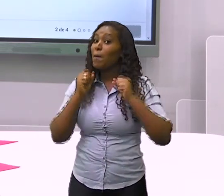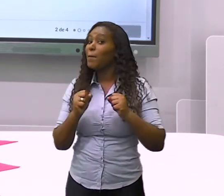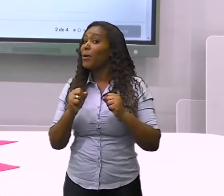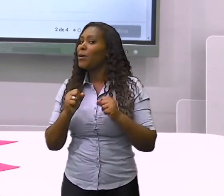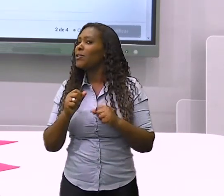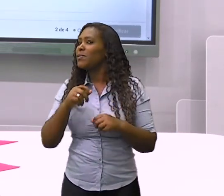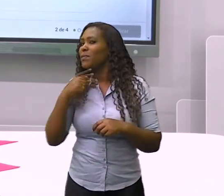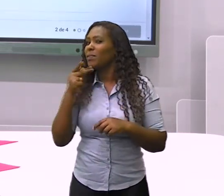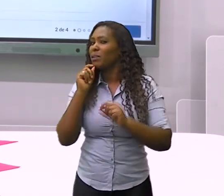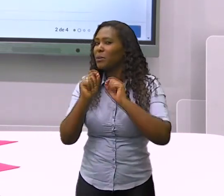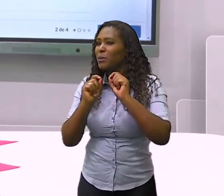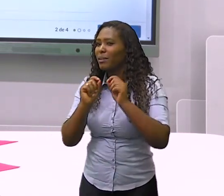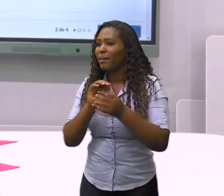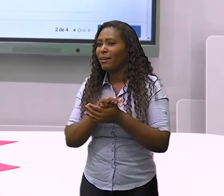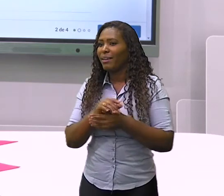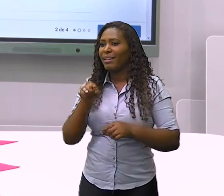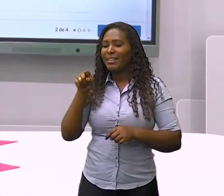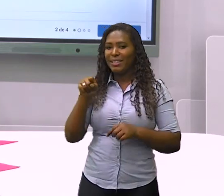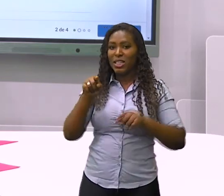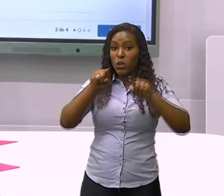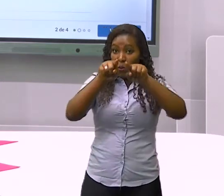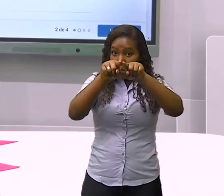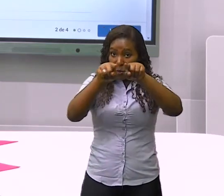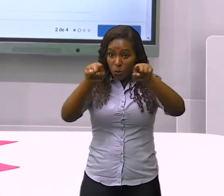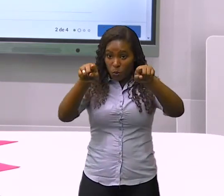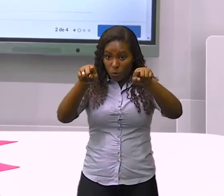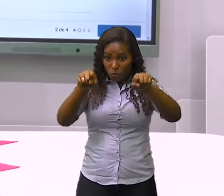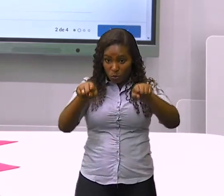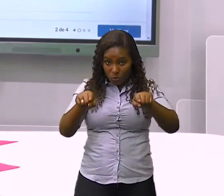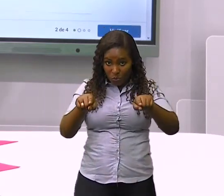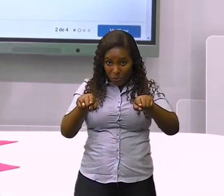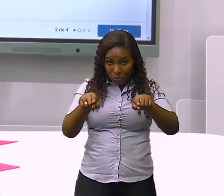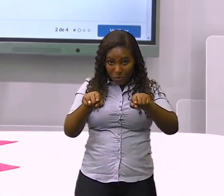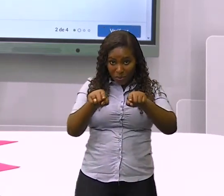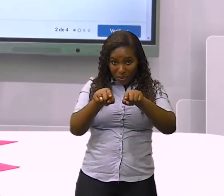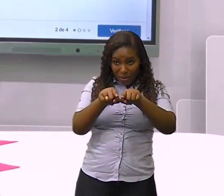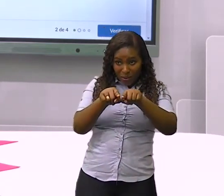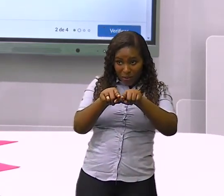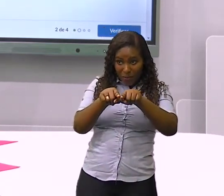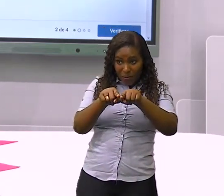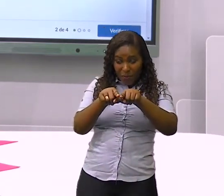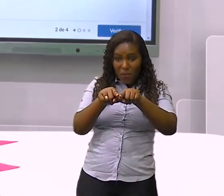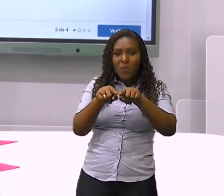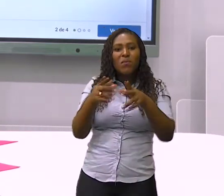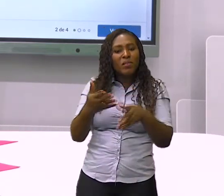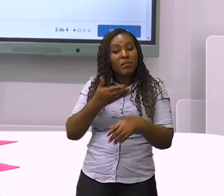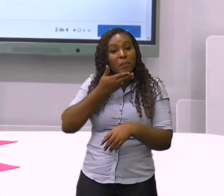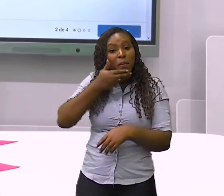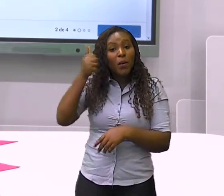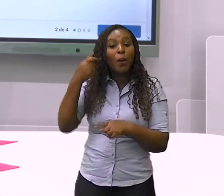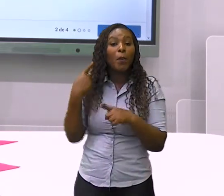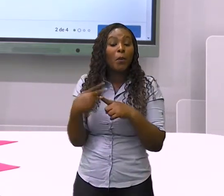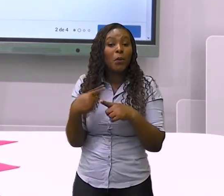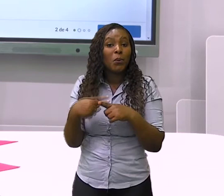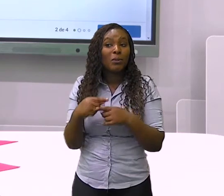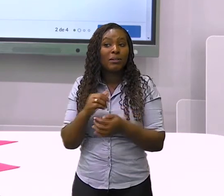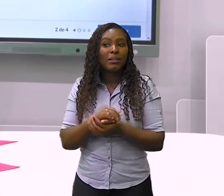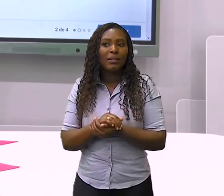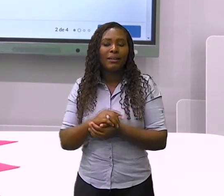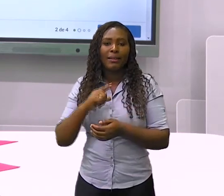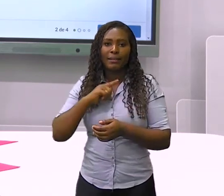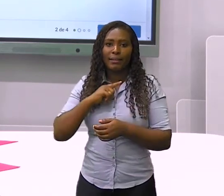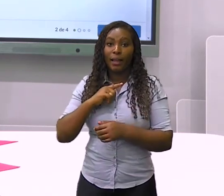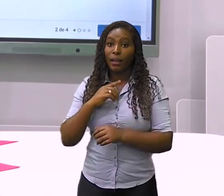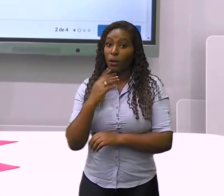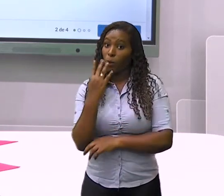que este aqui, né? Este aqui vai se enquadrar melhor ao grupo, porque além dos